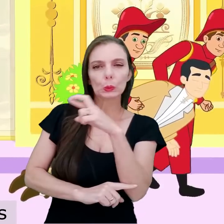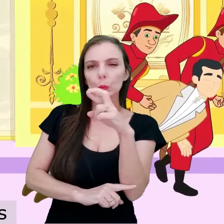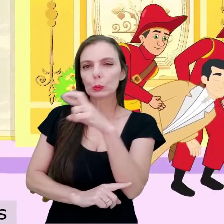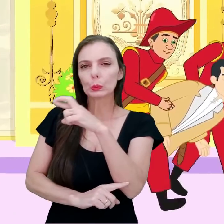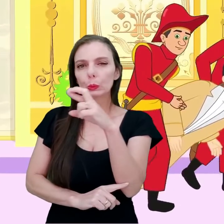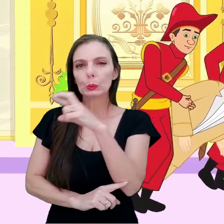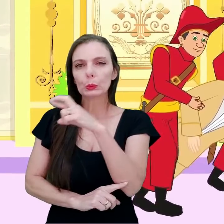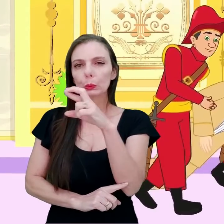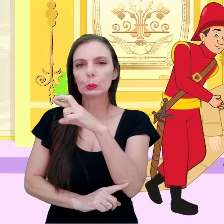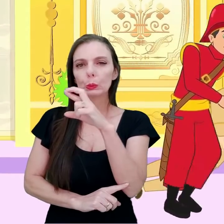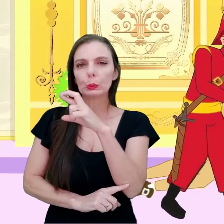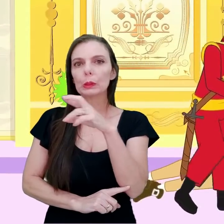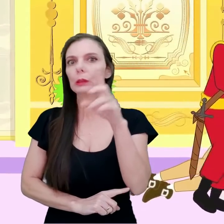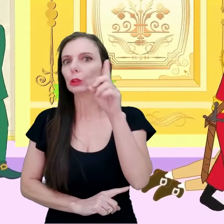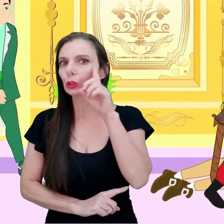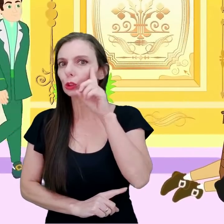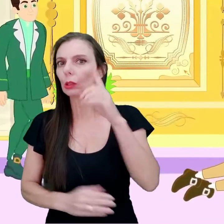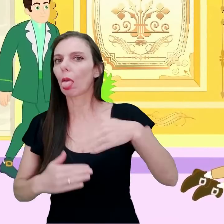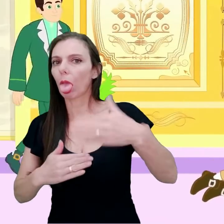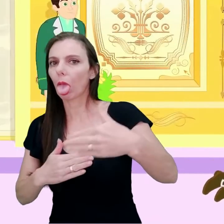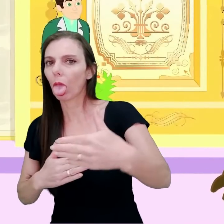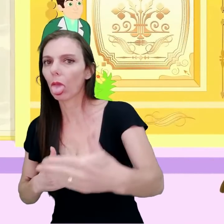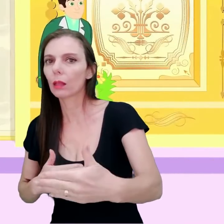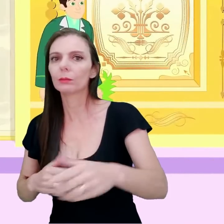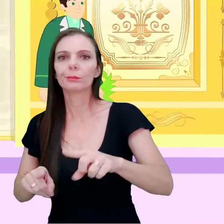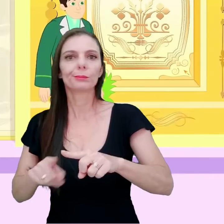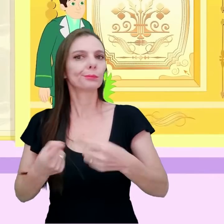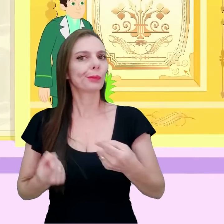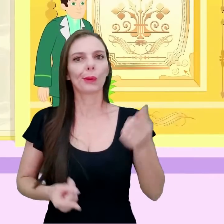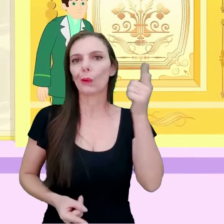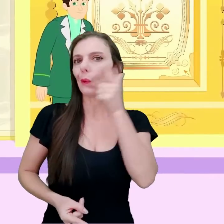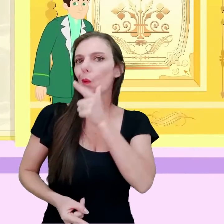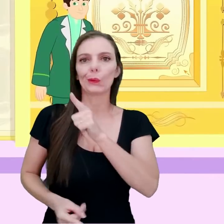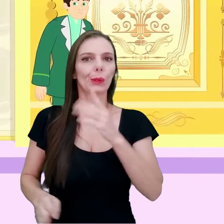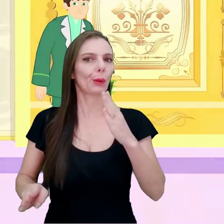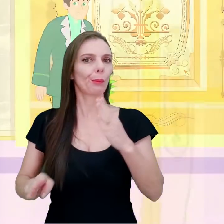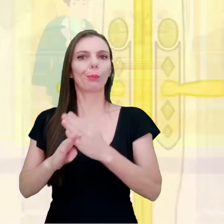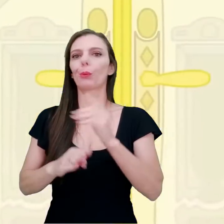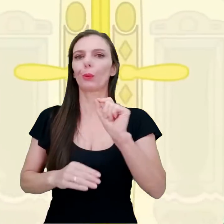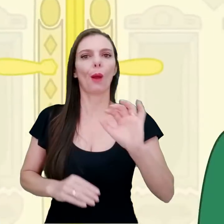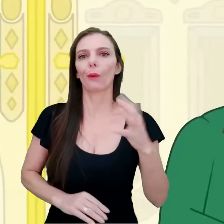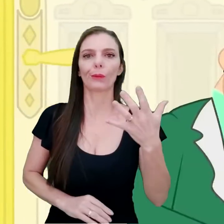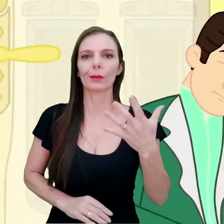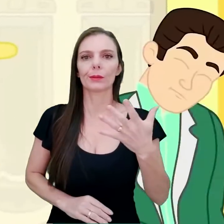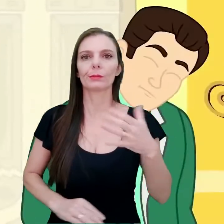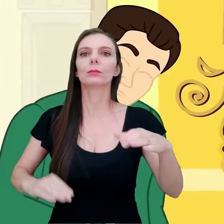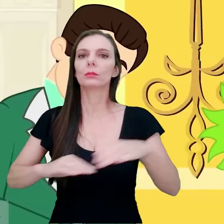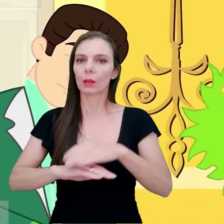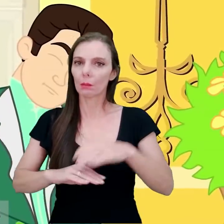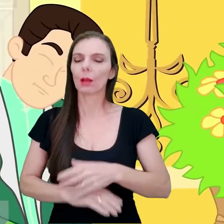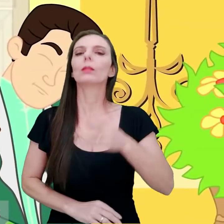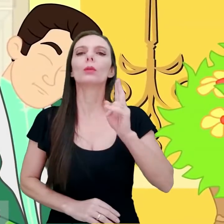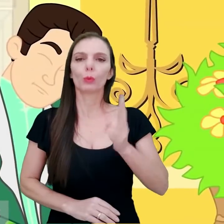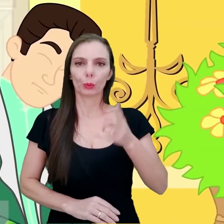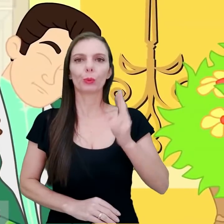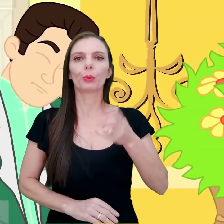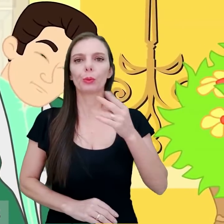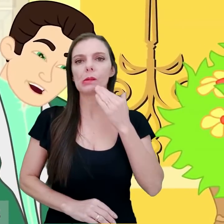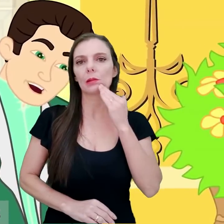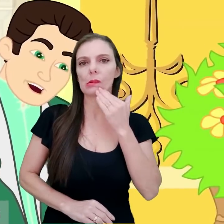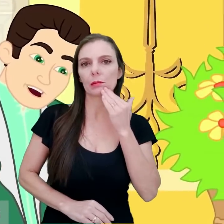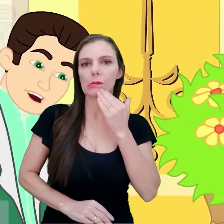princesas durante dias, mas mesmo assim não conseguiam descobrir o que estava acontecendo. Os sapatos